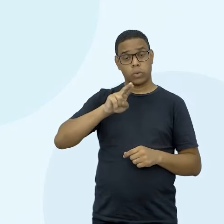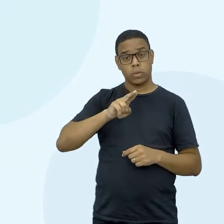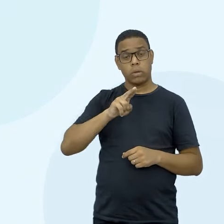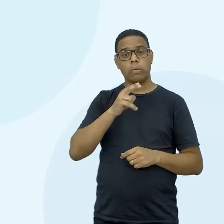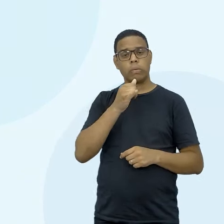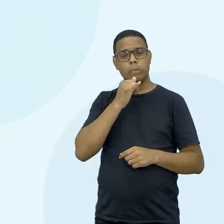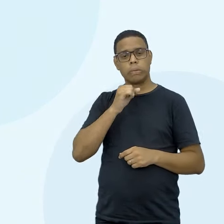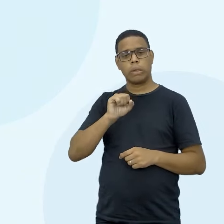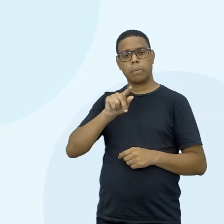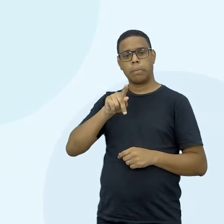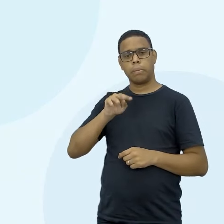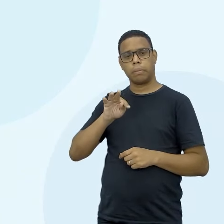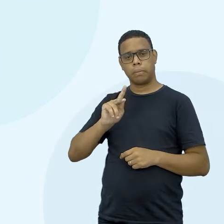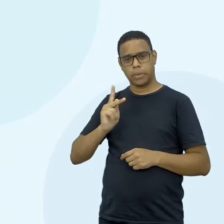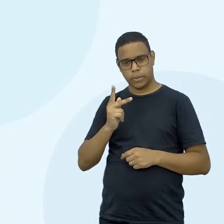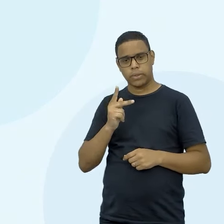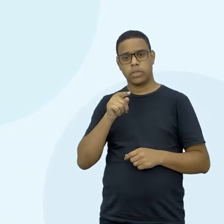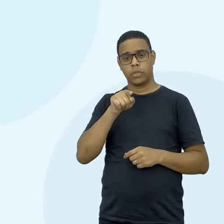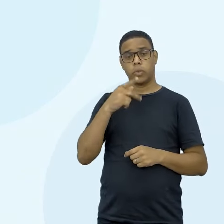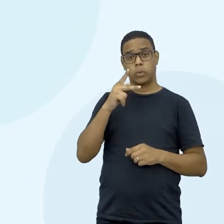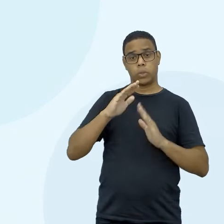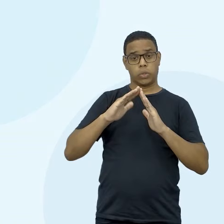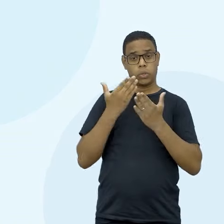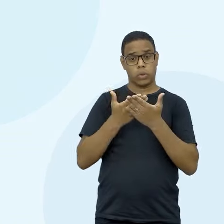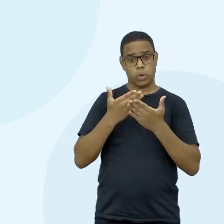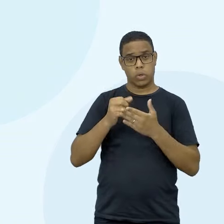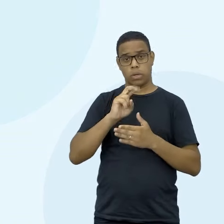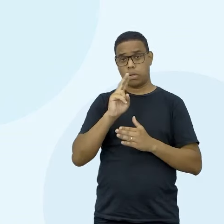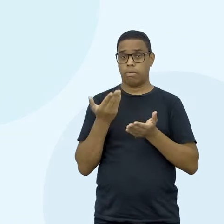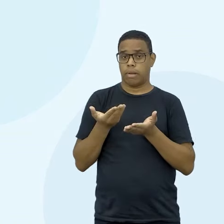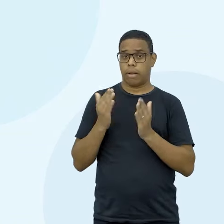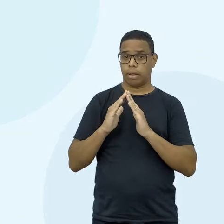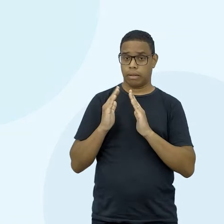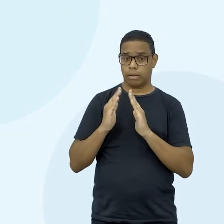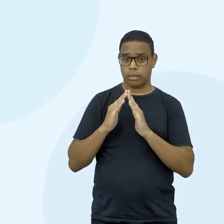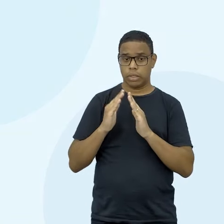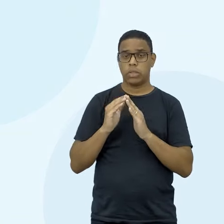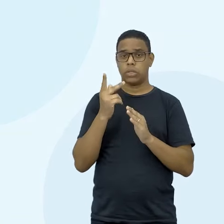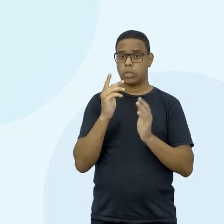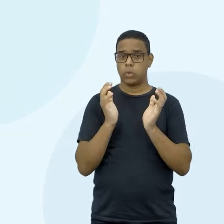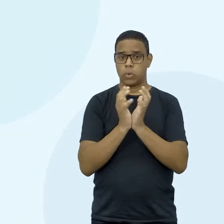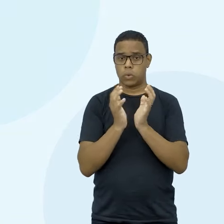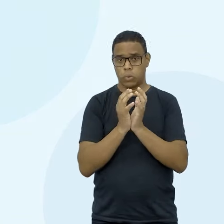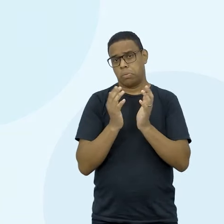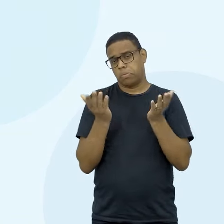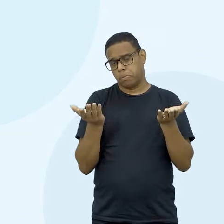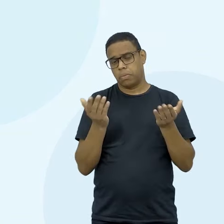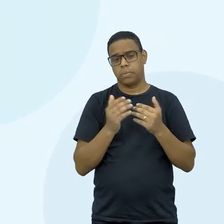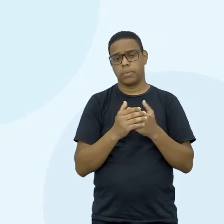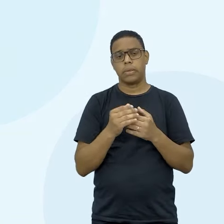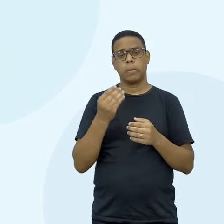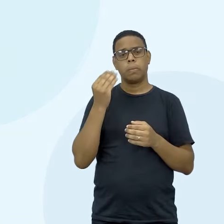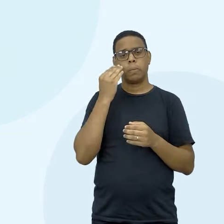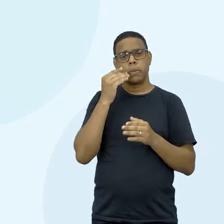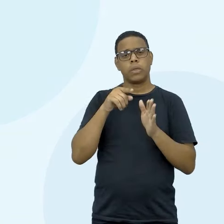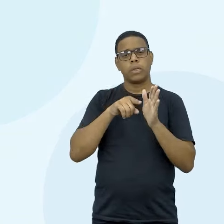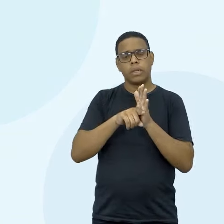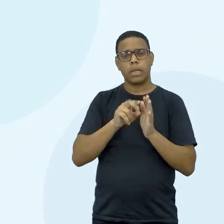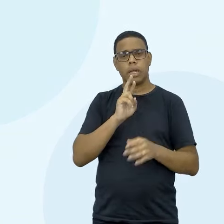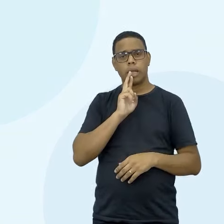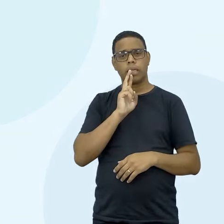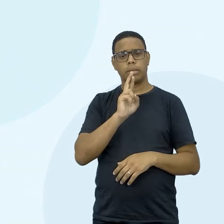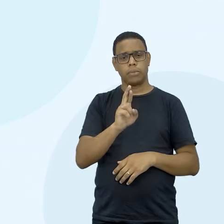o uso do simulador PET na sua escola ou na sua casa, ou com o seu grupo, enfim, busque as